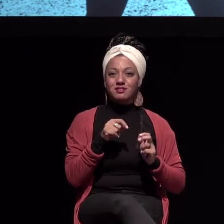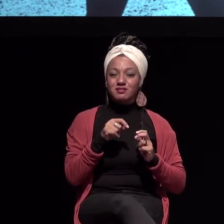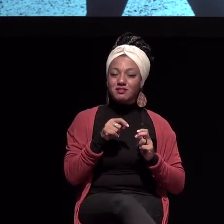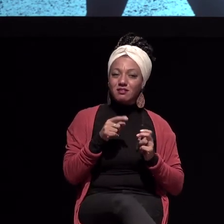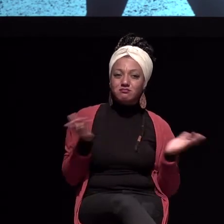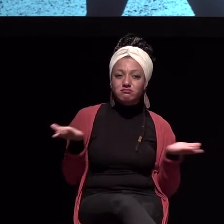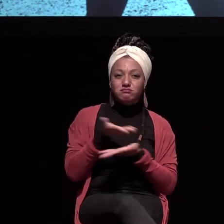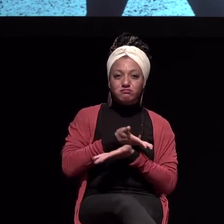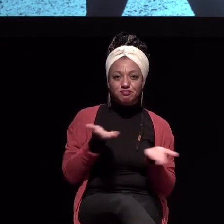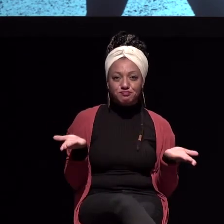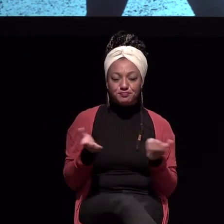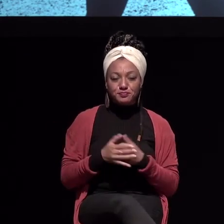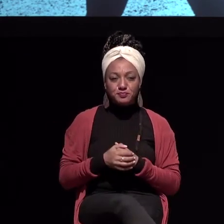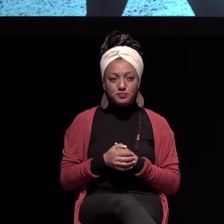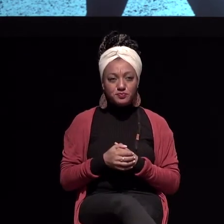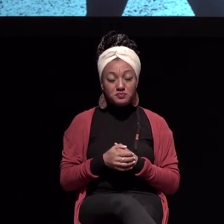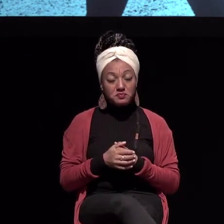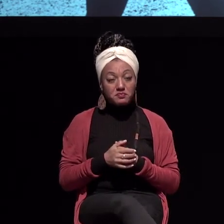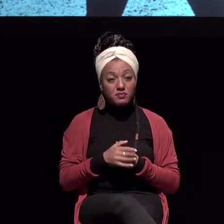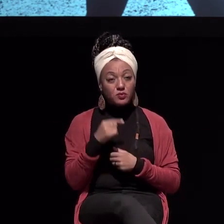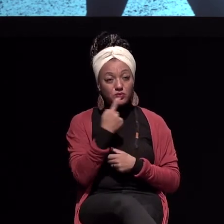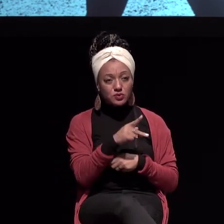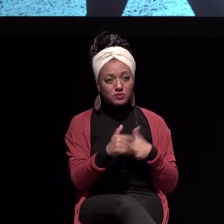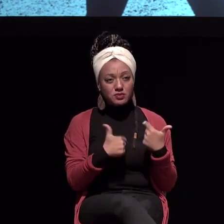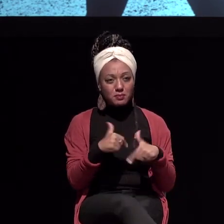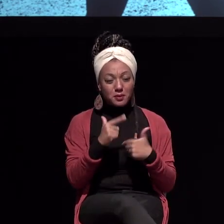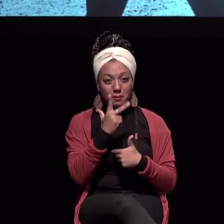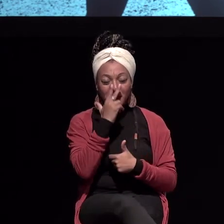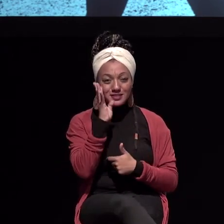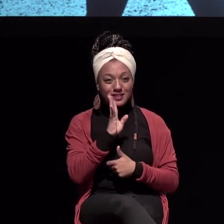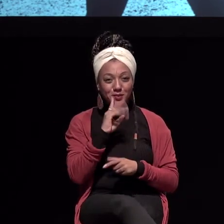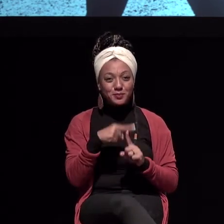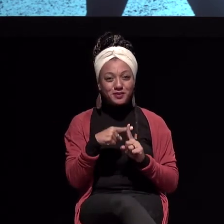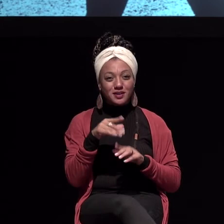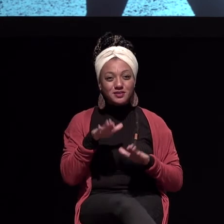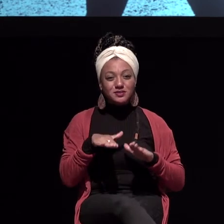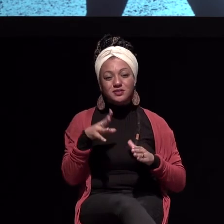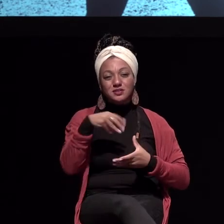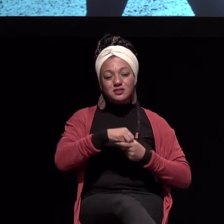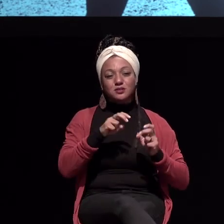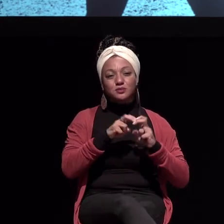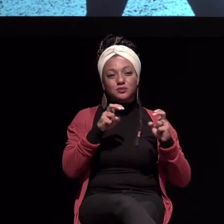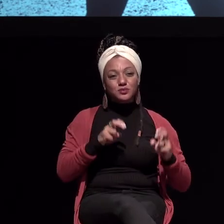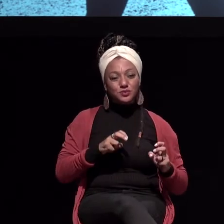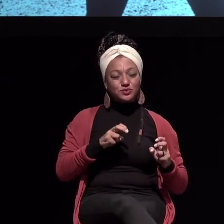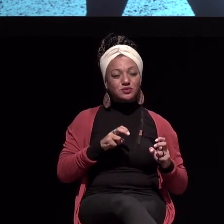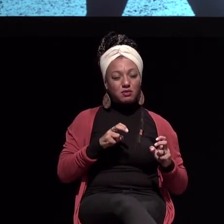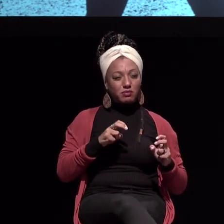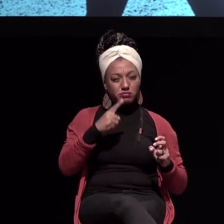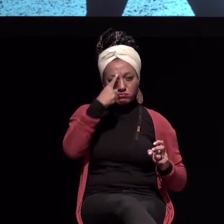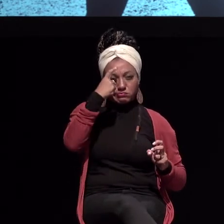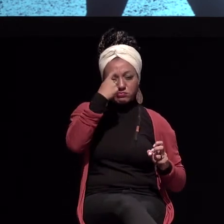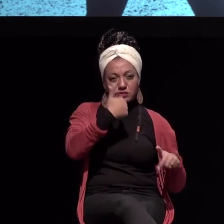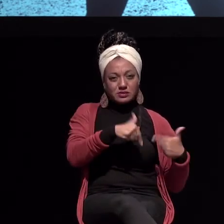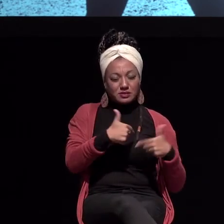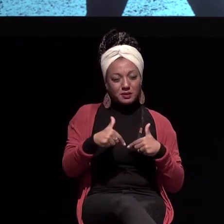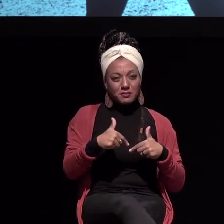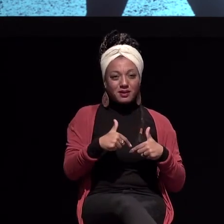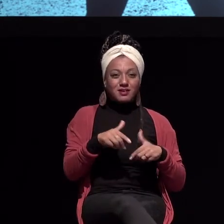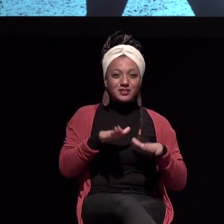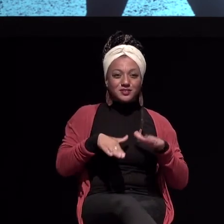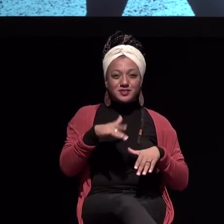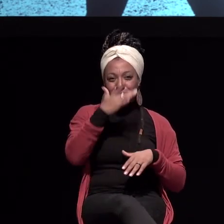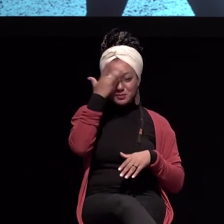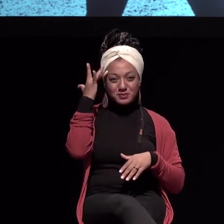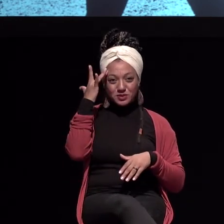trabalho, enfim, de afeição, me parece muito legal, porque, às vezes, trabalhando no museu, tem um buraco quando você se encontra com a juventude que vem de outros